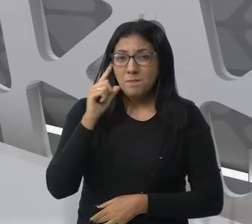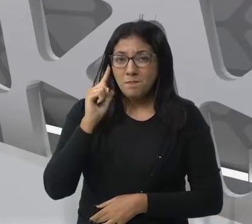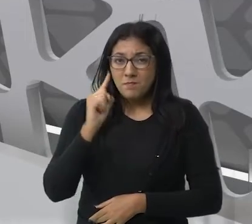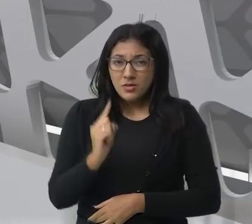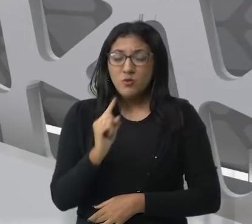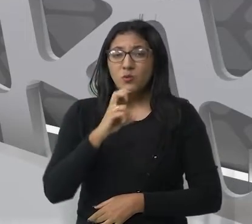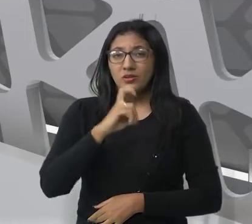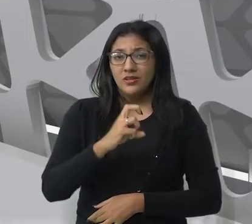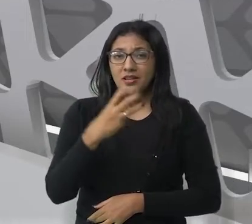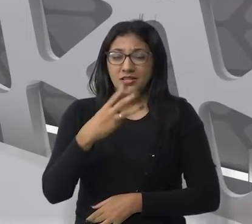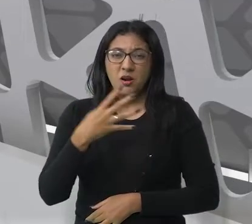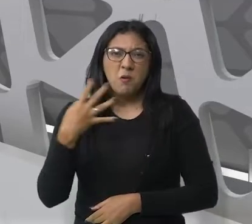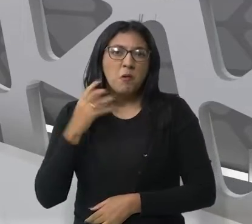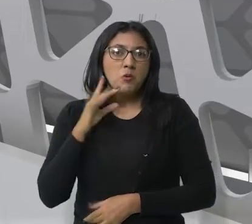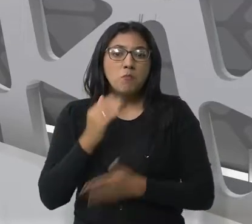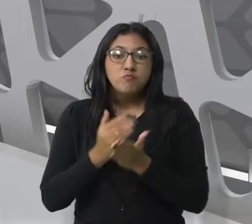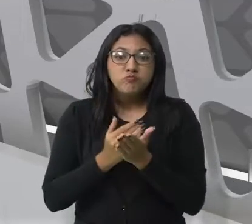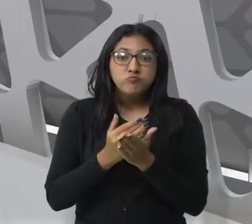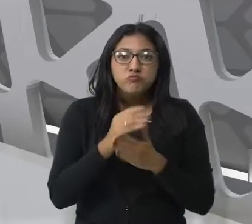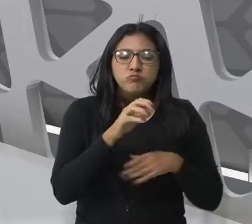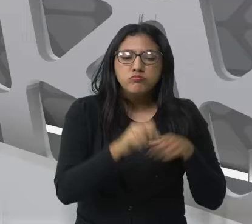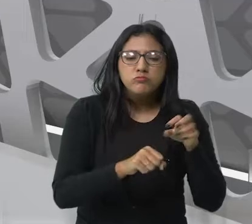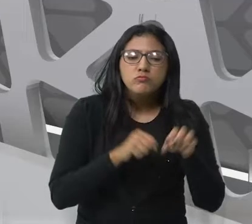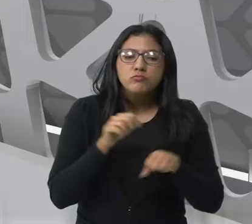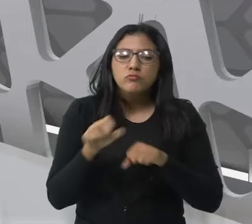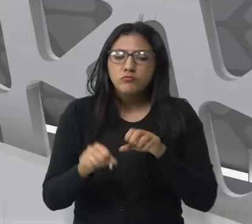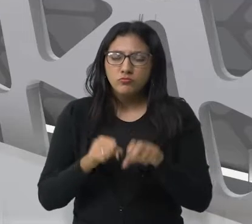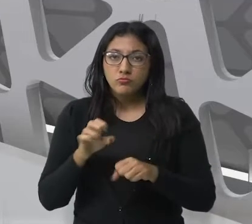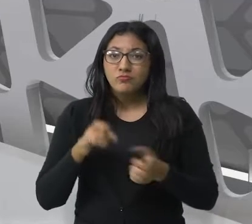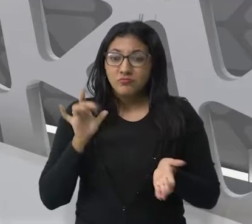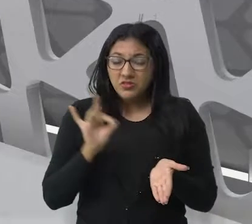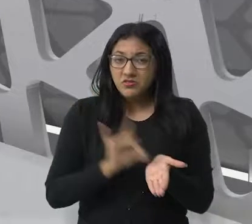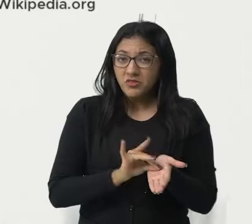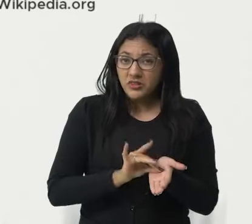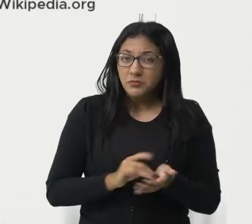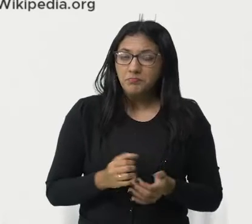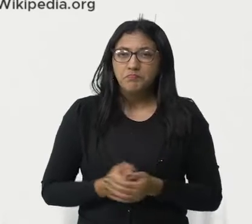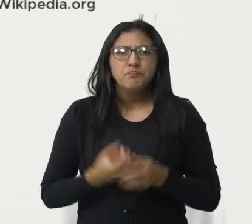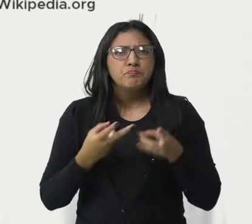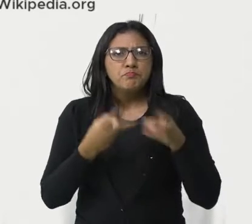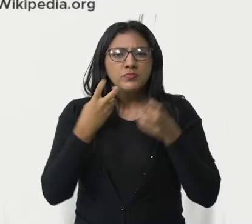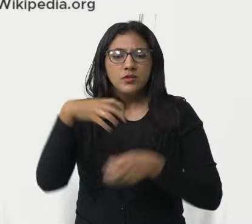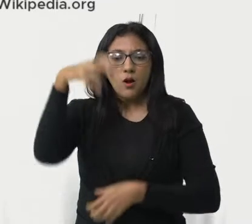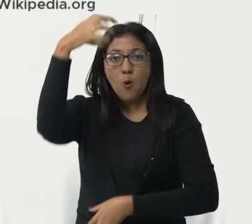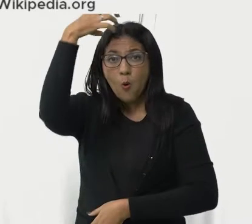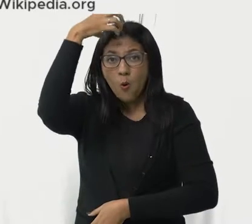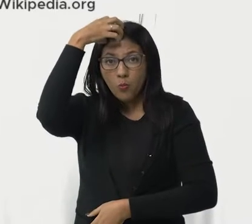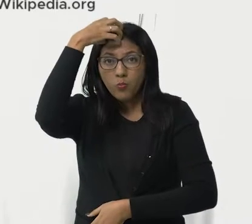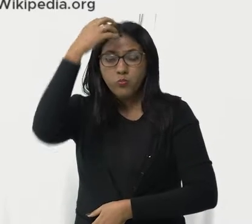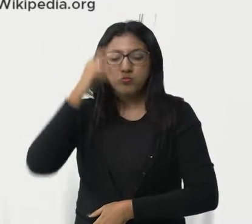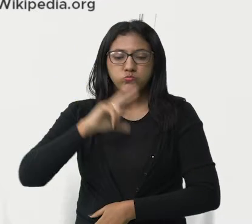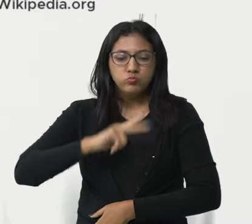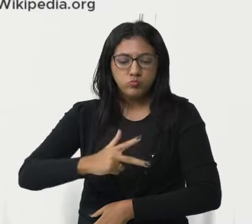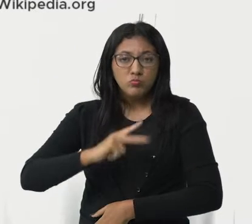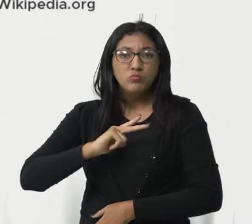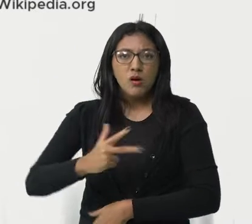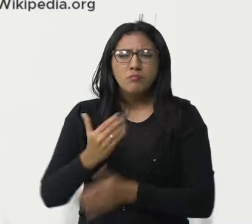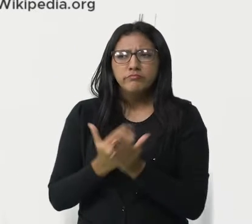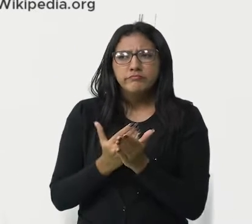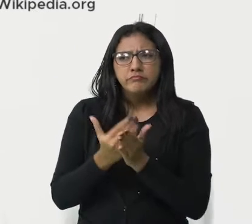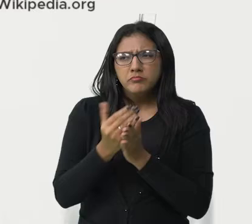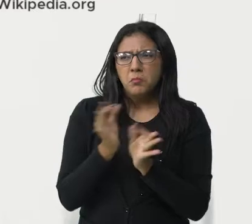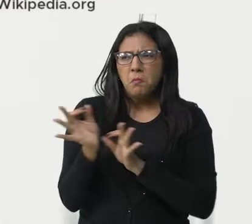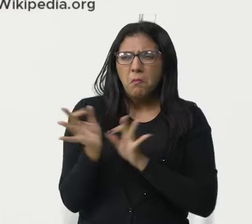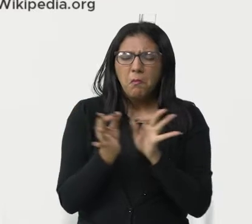realmente começa a ser explorado. Então, olha só, a coroa portuguesa, gente, ela acabou aí dividindo,